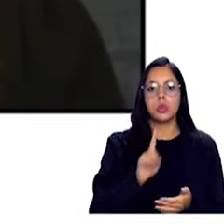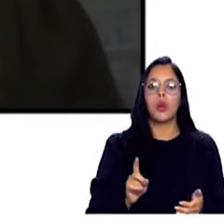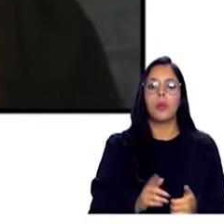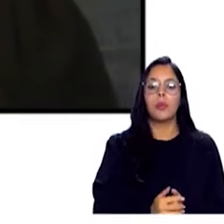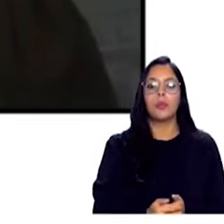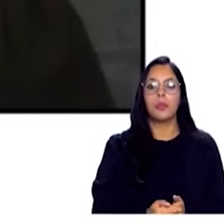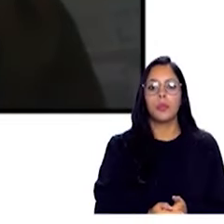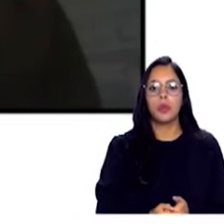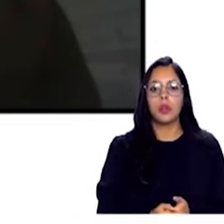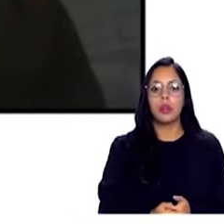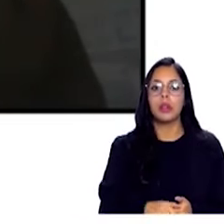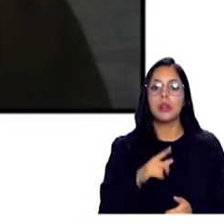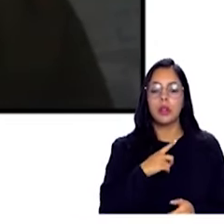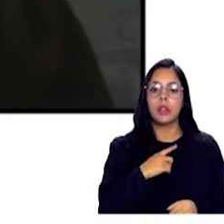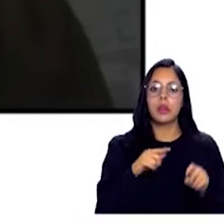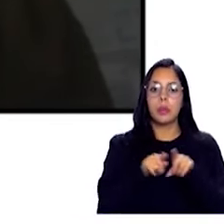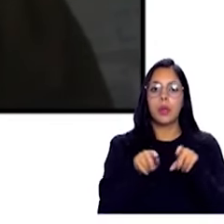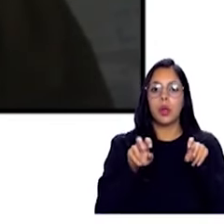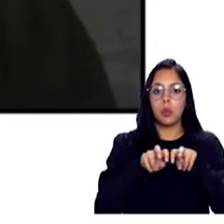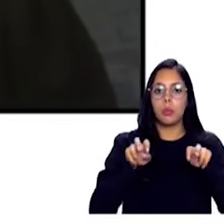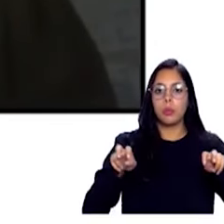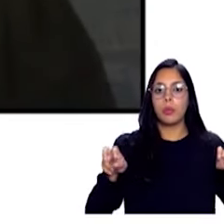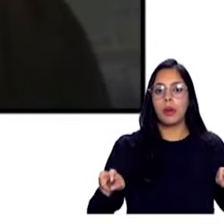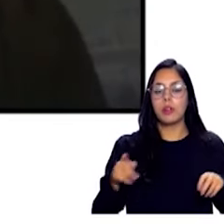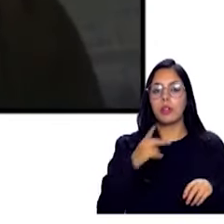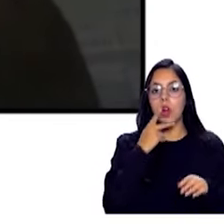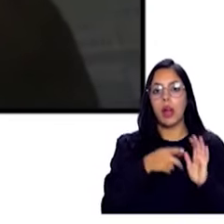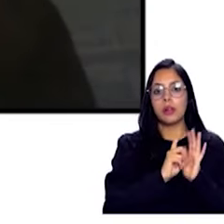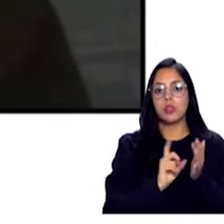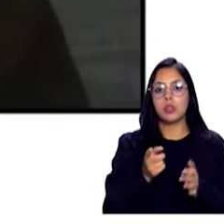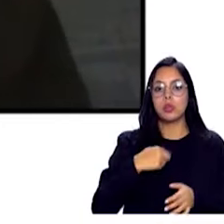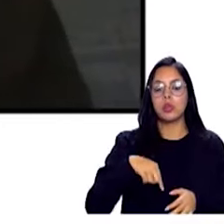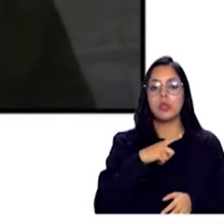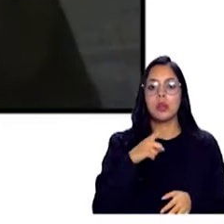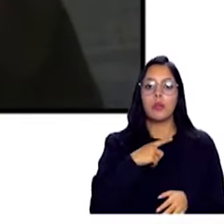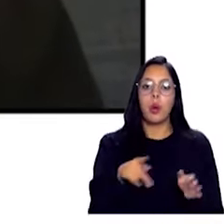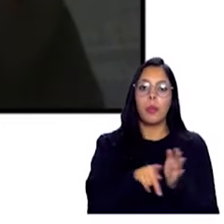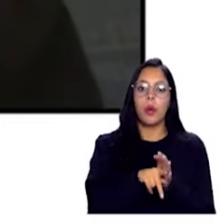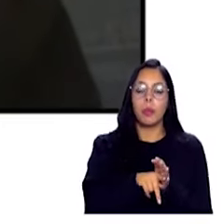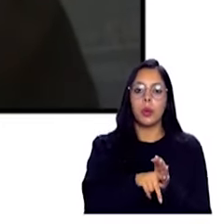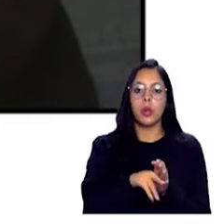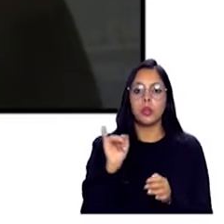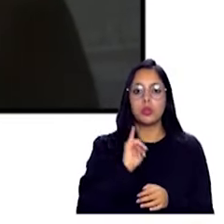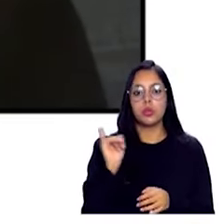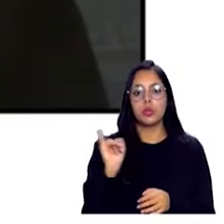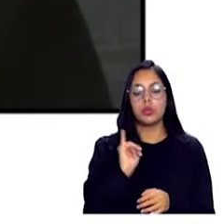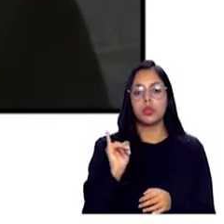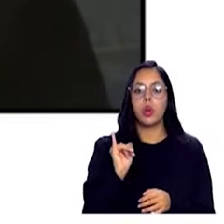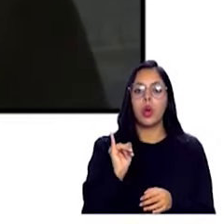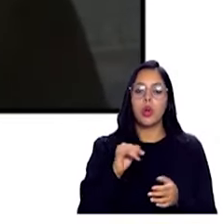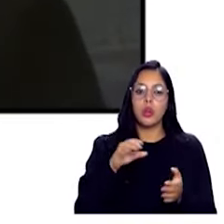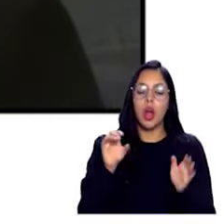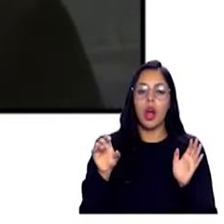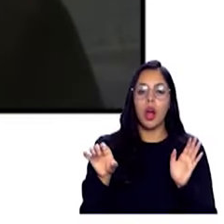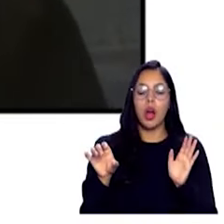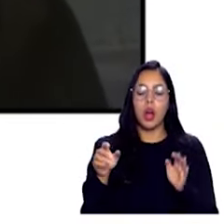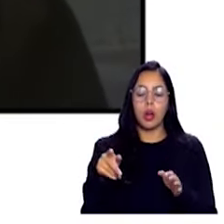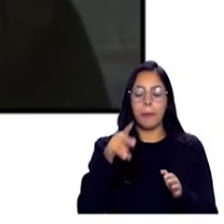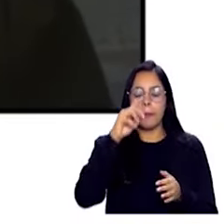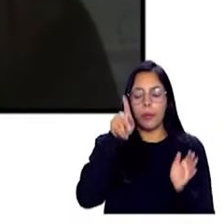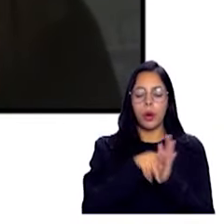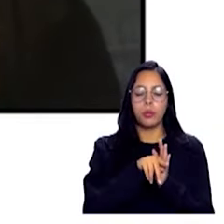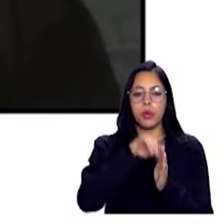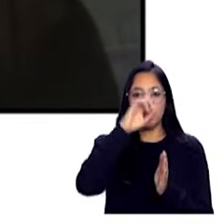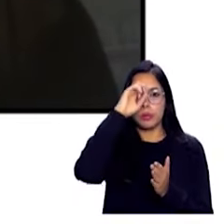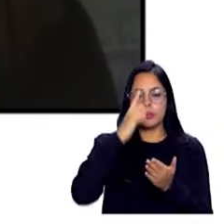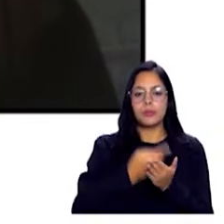no painel que nos antecedeu no painel em que se tratou da corte de cassação e da corte constitucional italiana eh isso acaba não resolvendo muito porque o